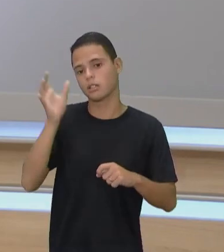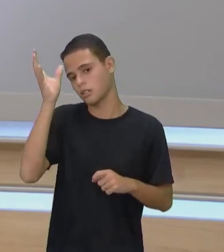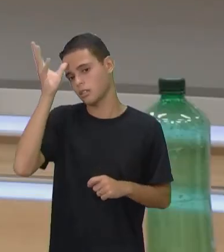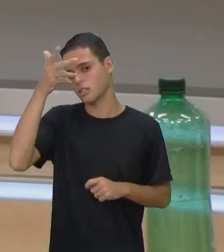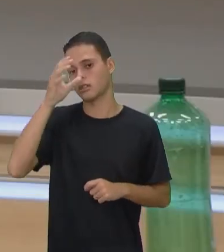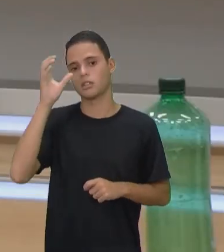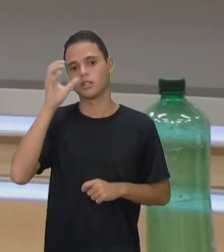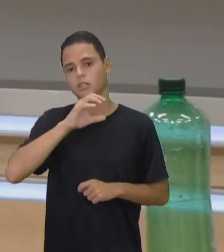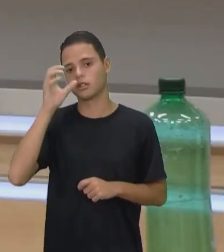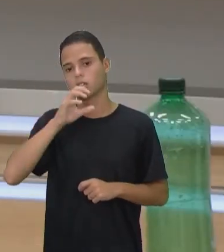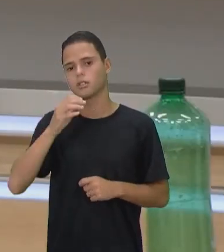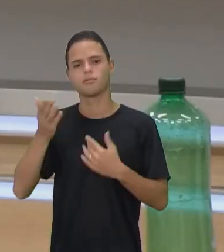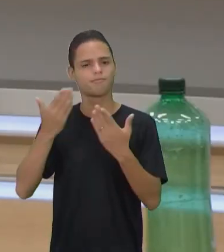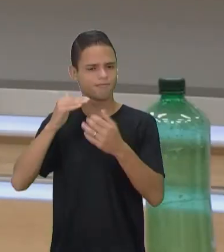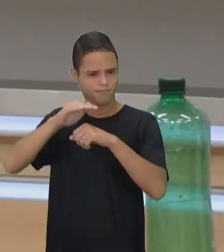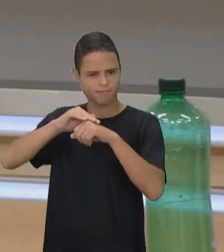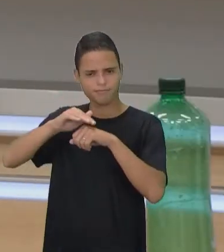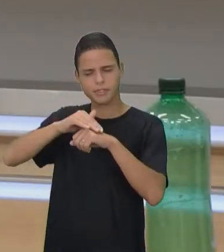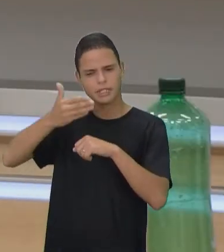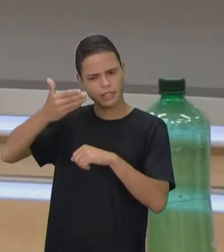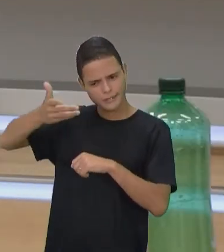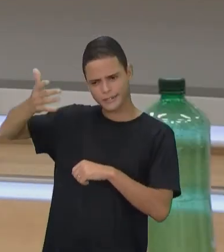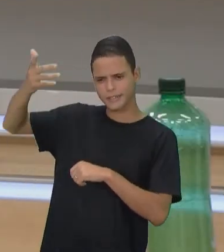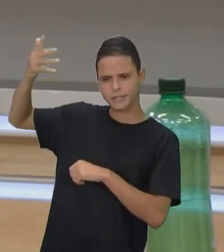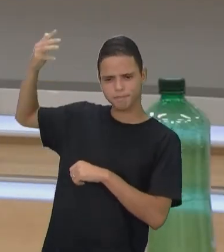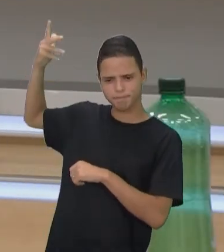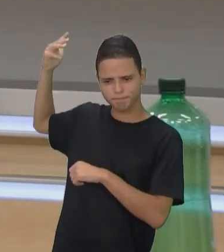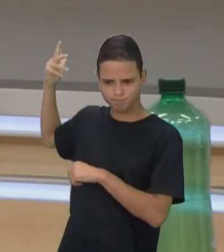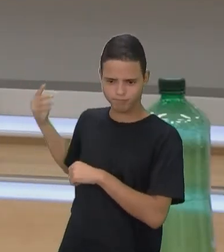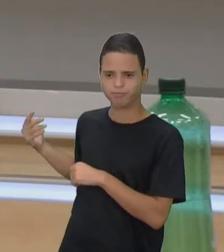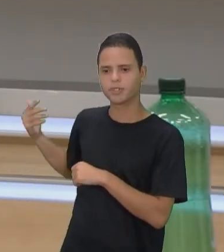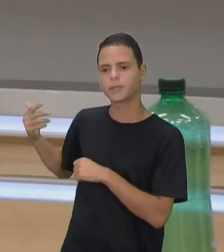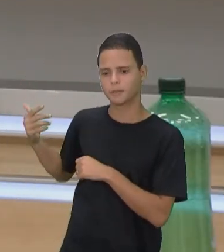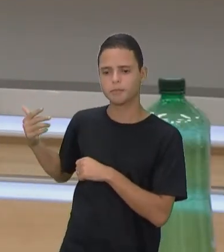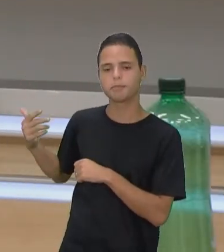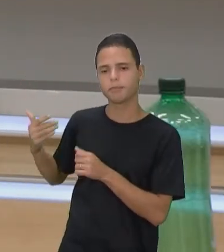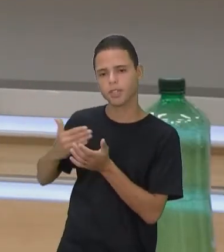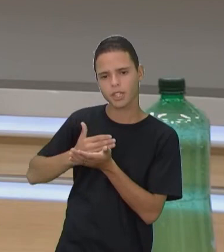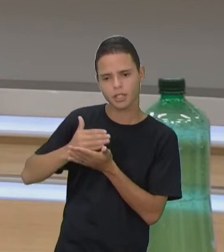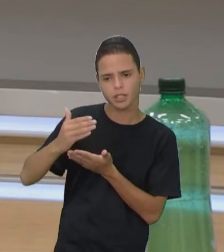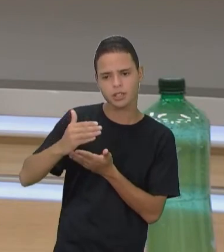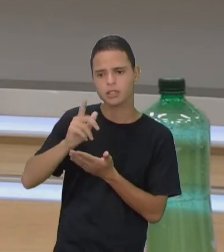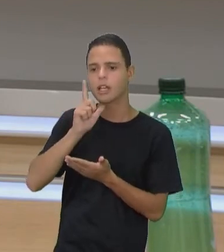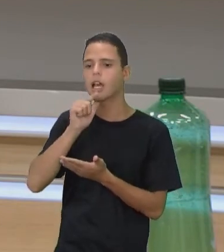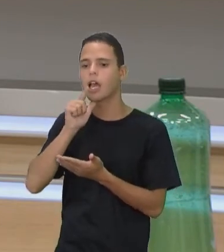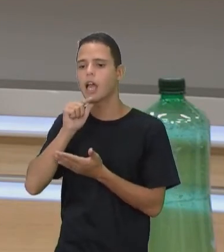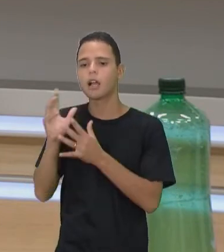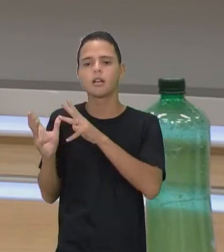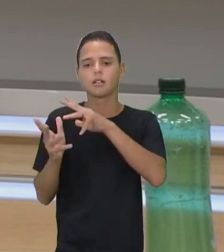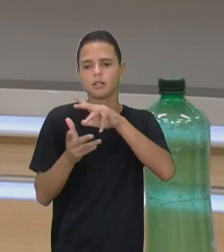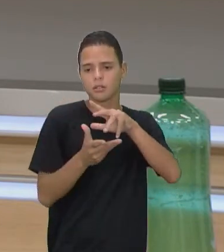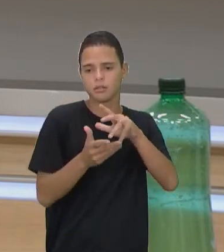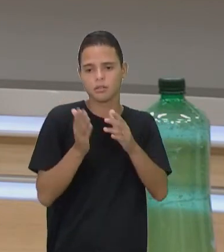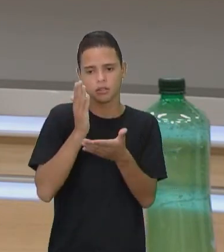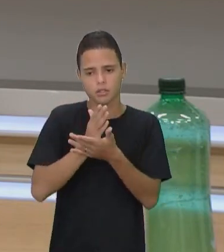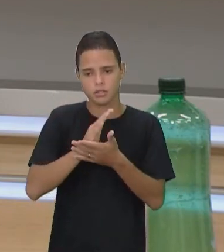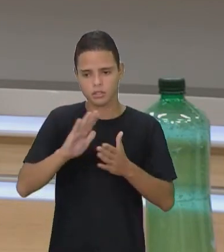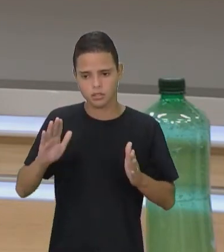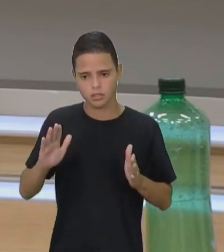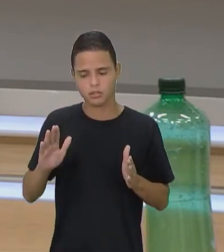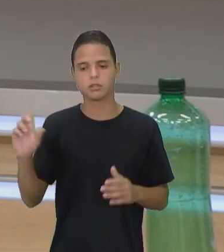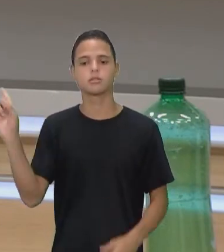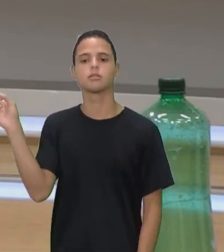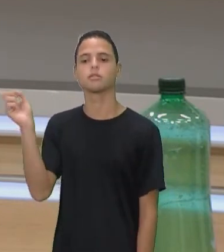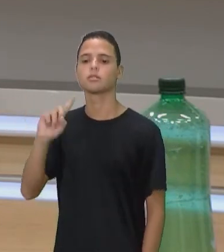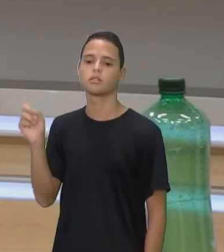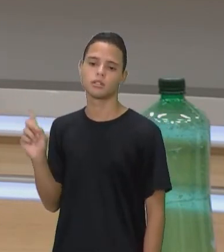coisa que a gente conversou lá na apresentação da atividade, que é: a água do mundo vai acabar? Não. A água potável, ou seja, a água